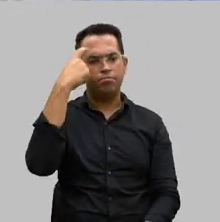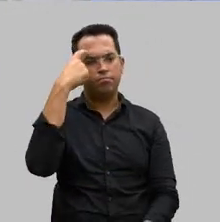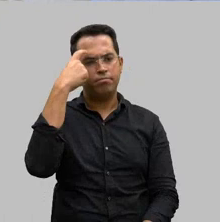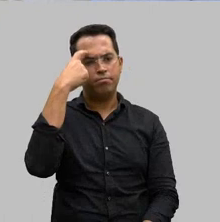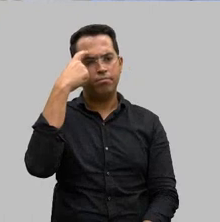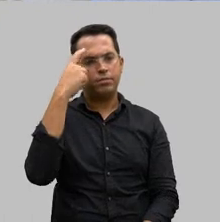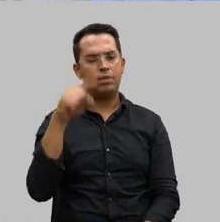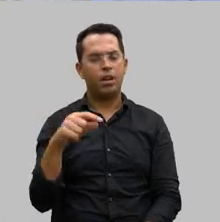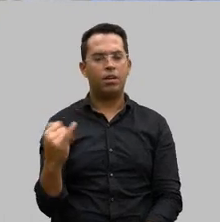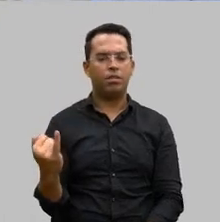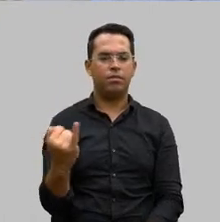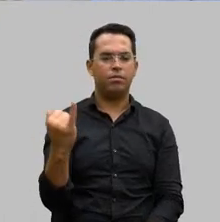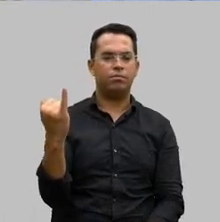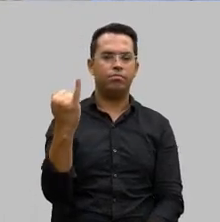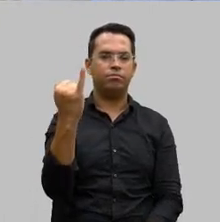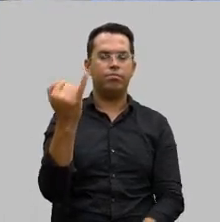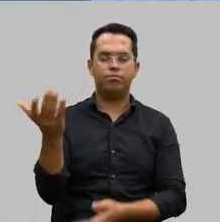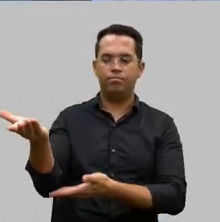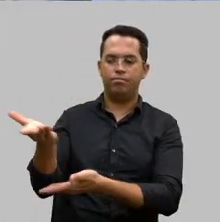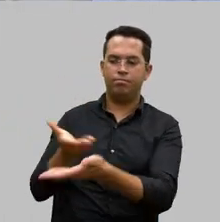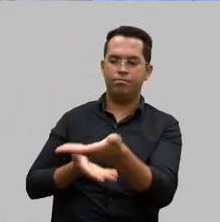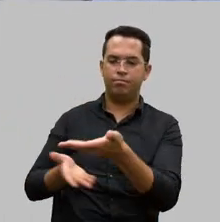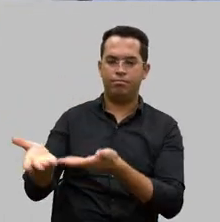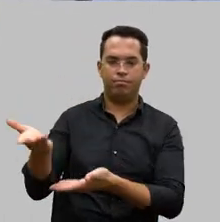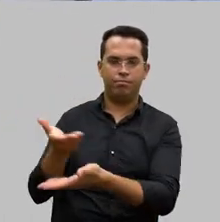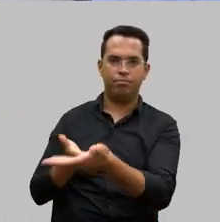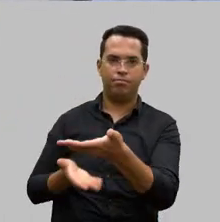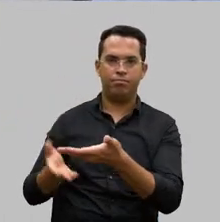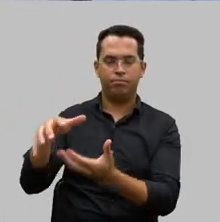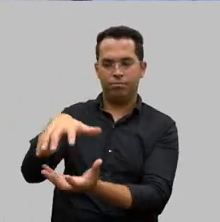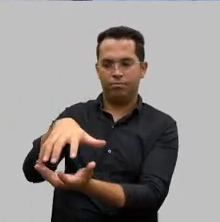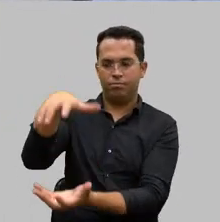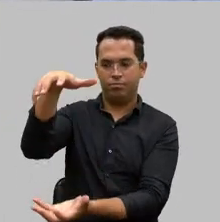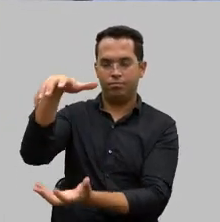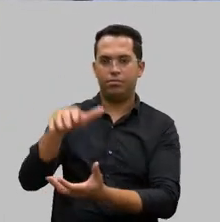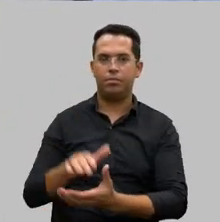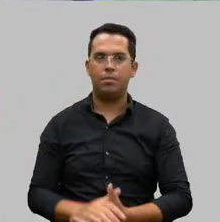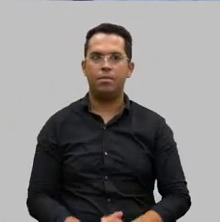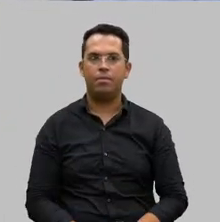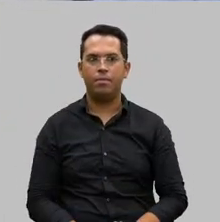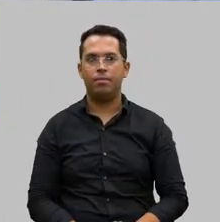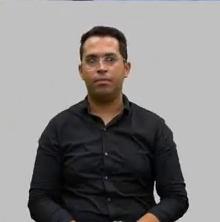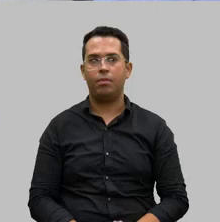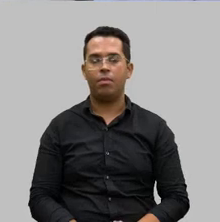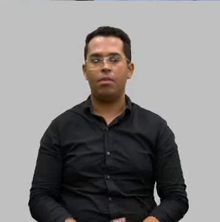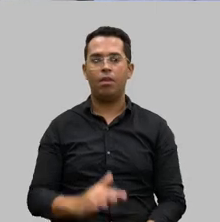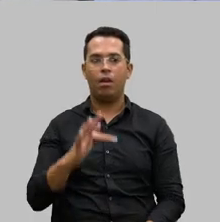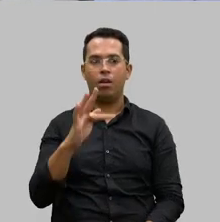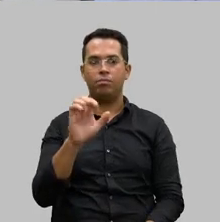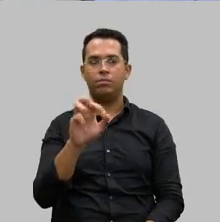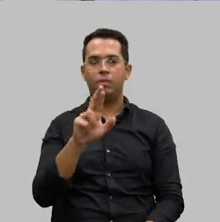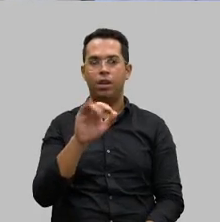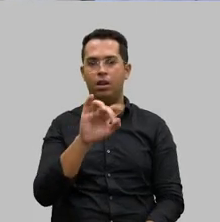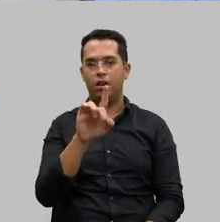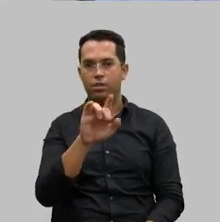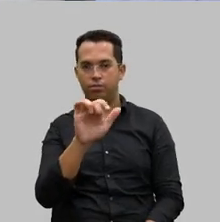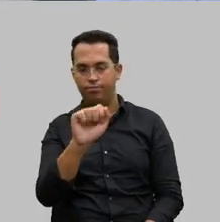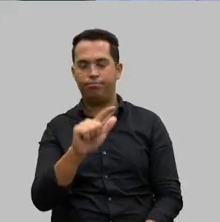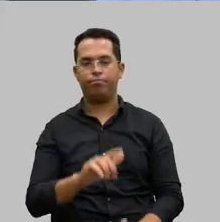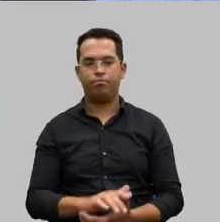inclusive trazendo isso pro nosso currículo escolar a Terezinha de Carangola faz mais uma participação dizendo que a fala do GTO é